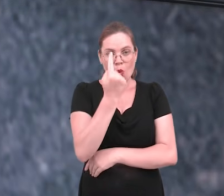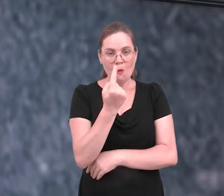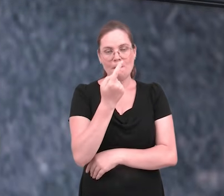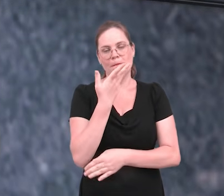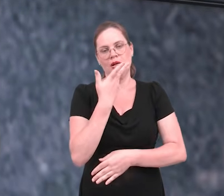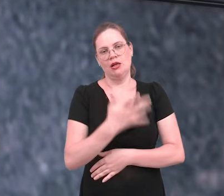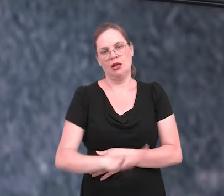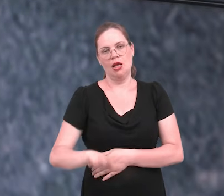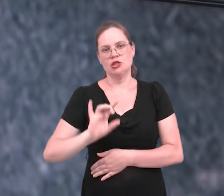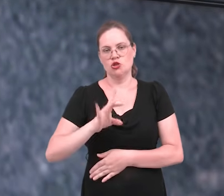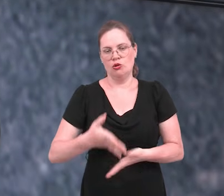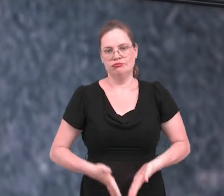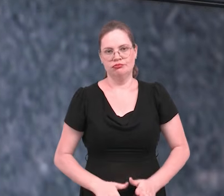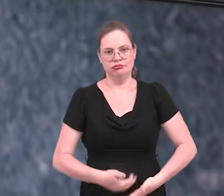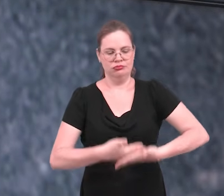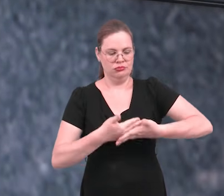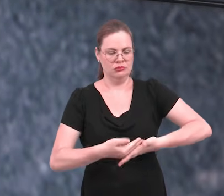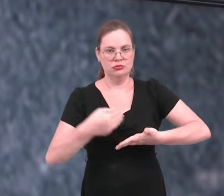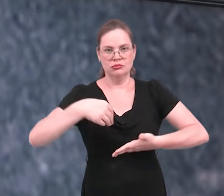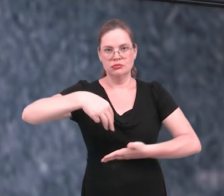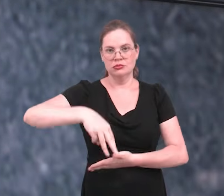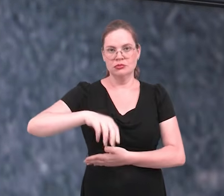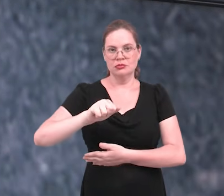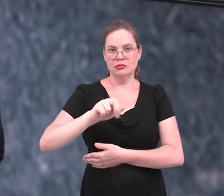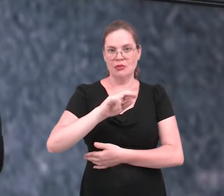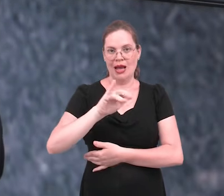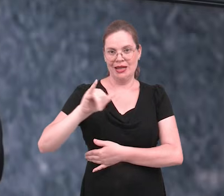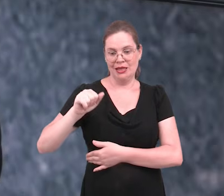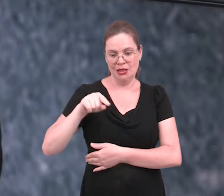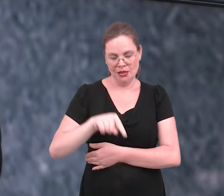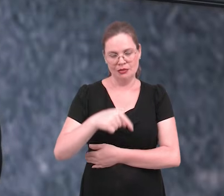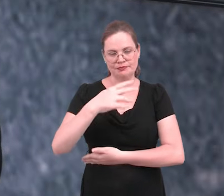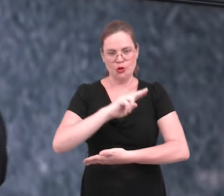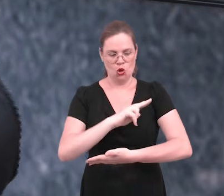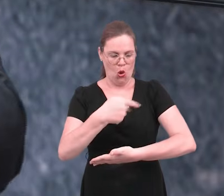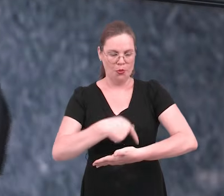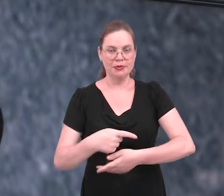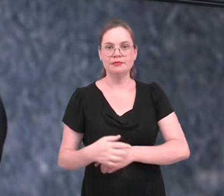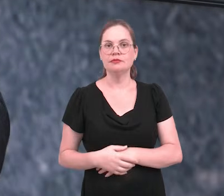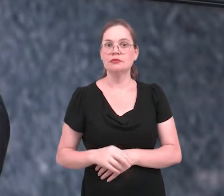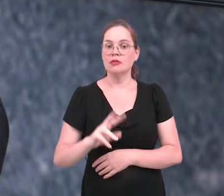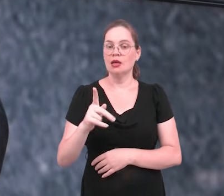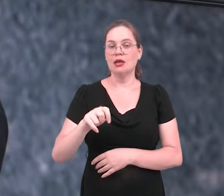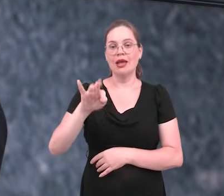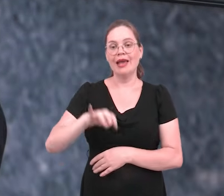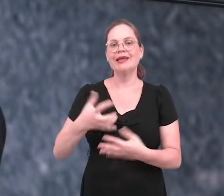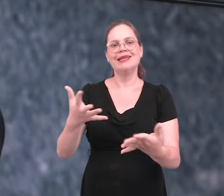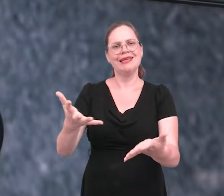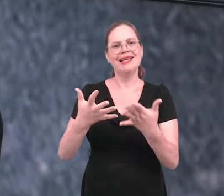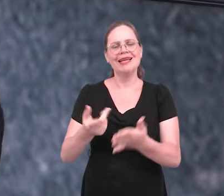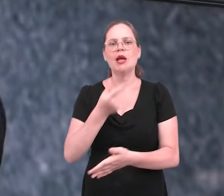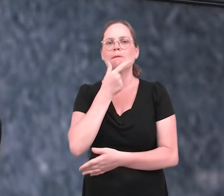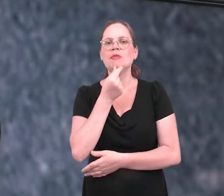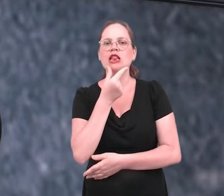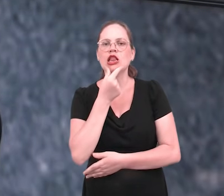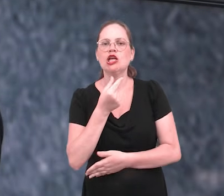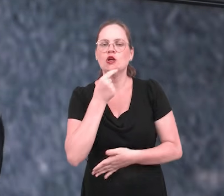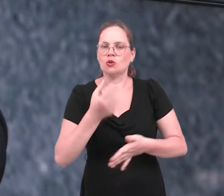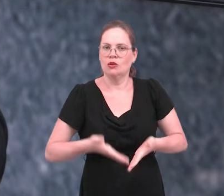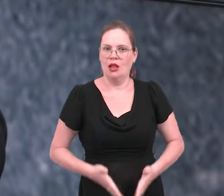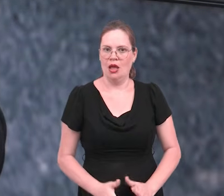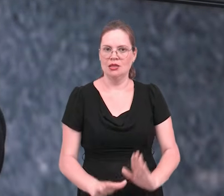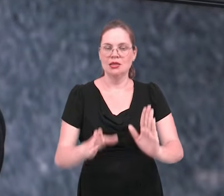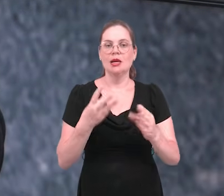vingou, vamos dizer assim, que foi Maria, Mary Tudor. E o Henrique VIII queria ter um filho homem para ser o seu